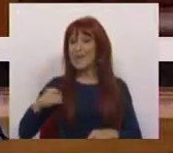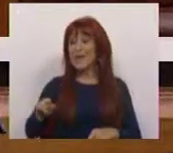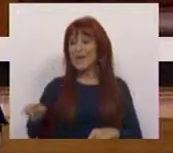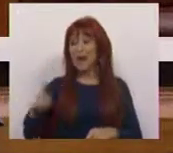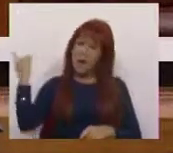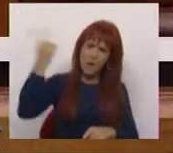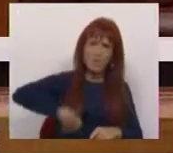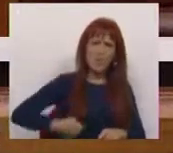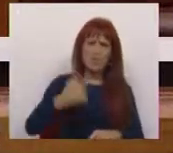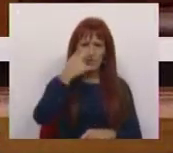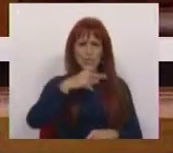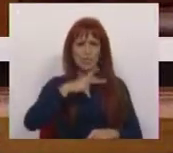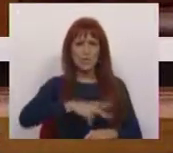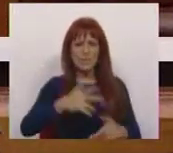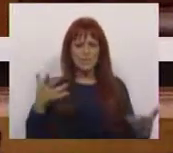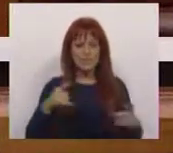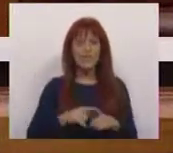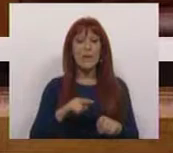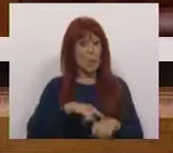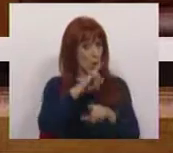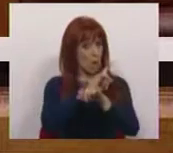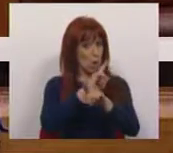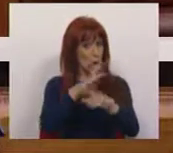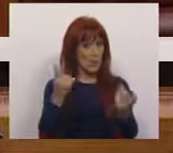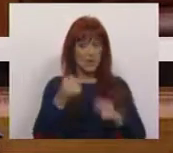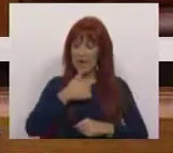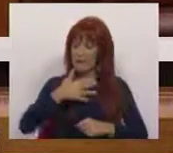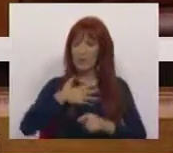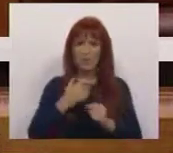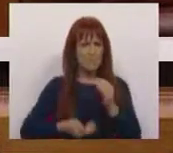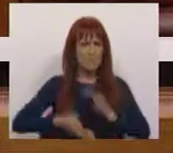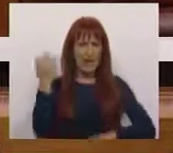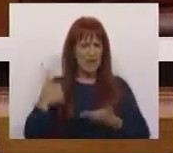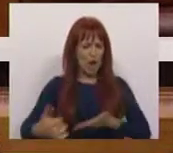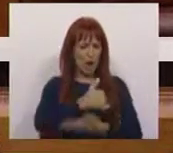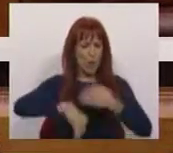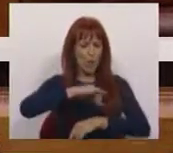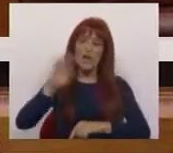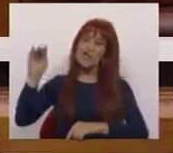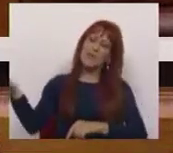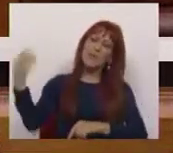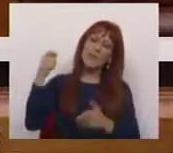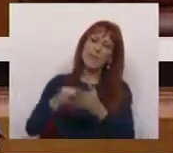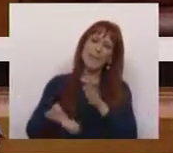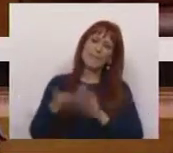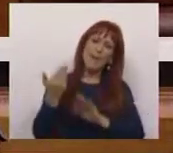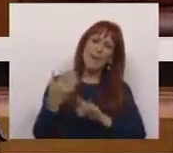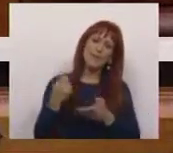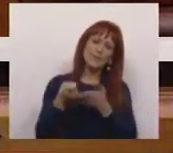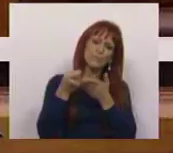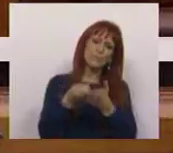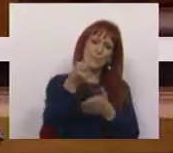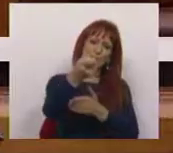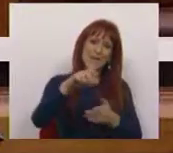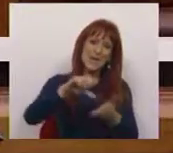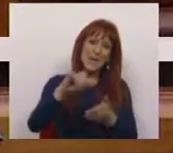PSD-CDS impôs aos portugueses. Simultaneamente, as empresas com mais lucros são chamadas a dar uma maior contribuição